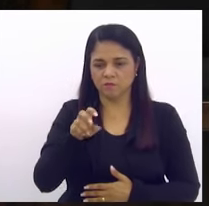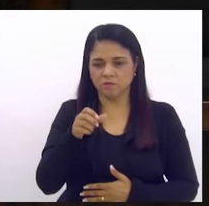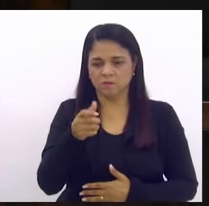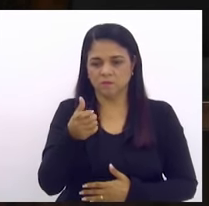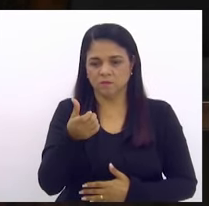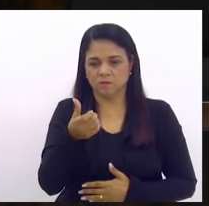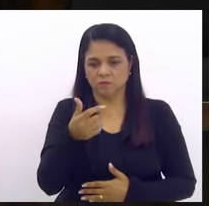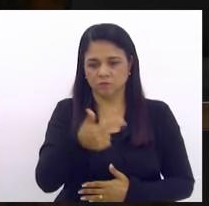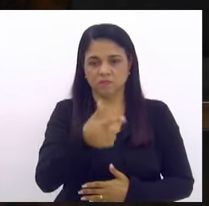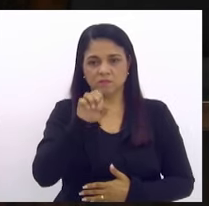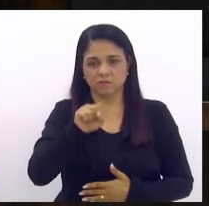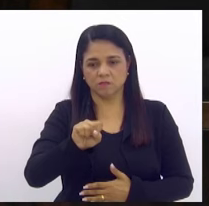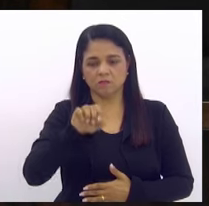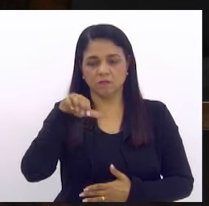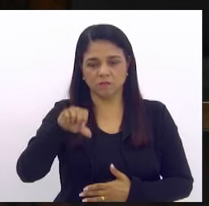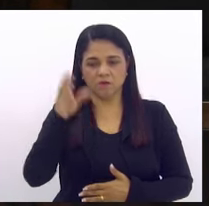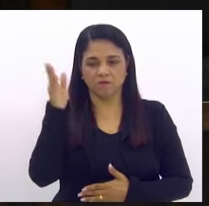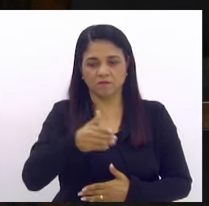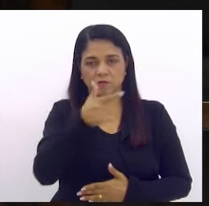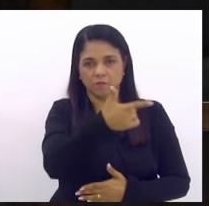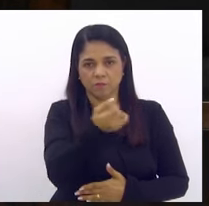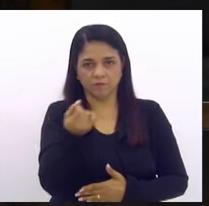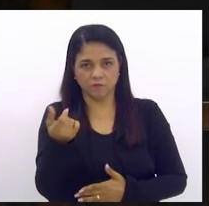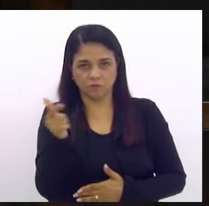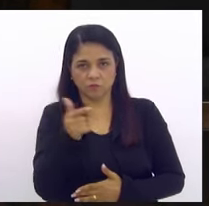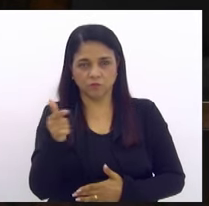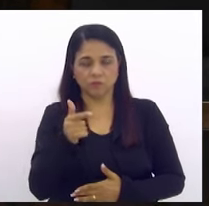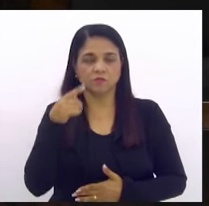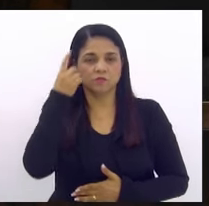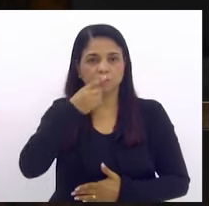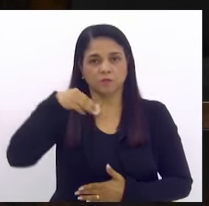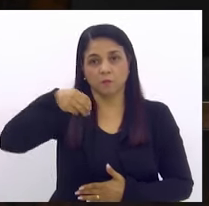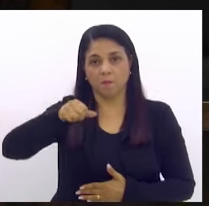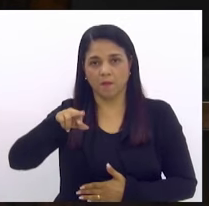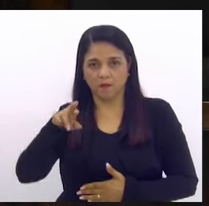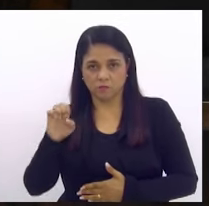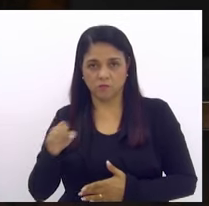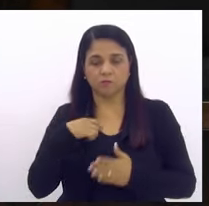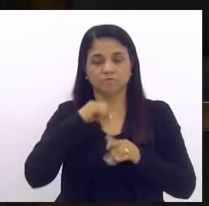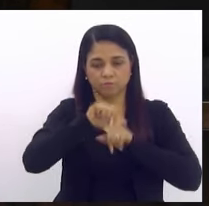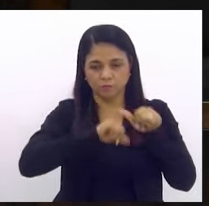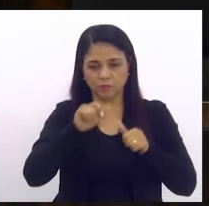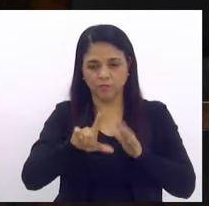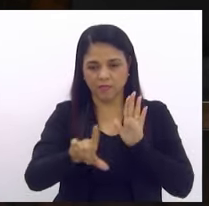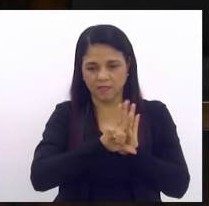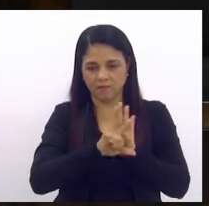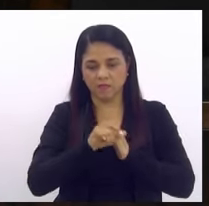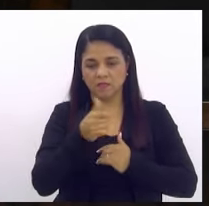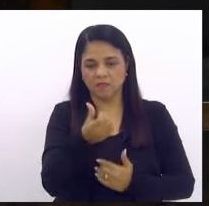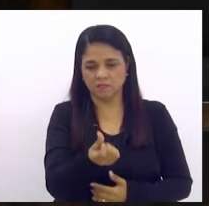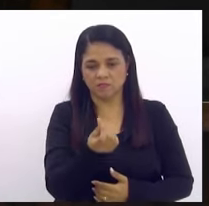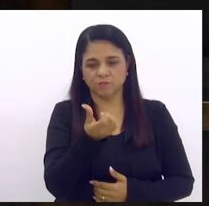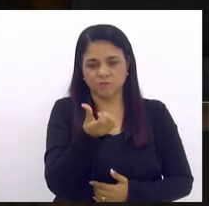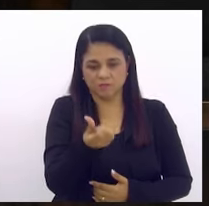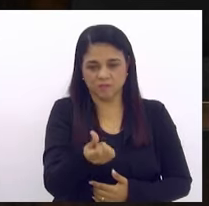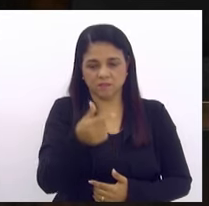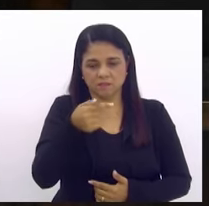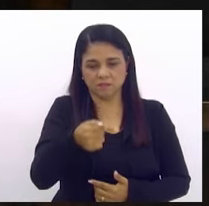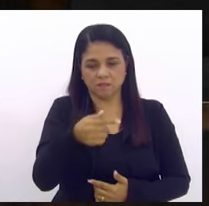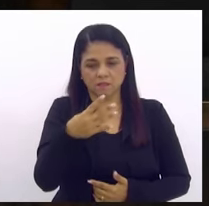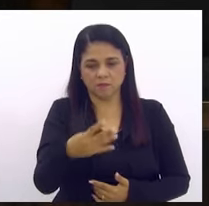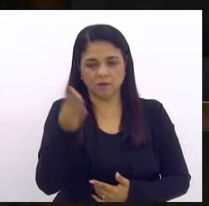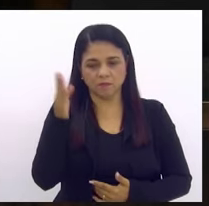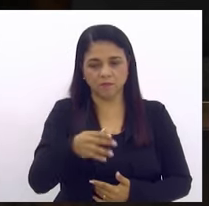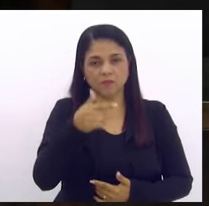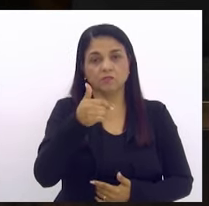5.289-A/2022, de autoria do deputado Márcio Canella, que altera a lei número 6.674, de 13 de